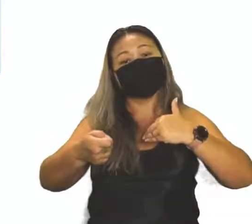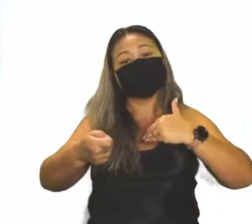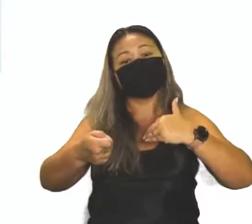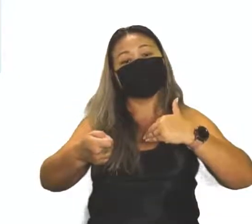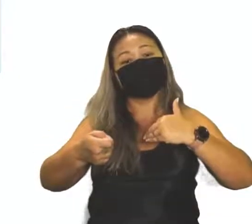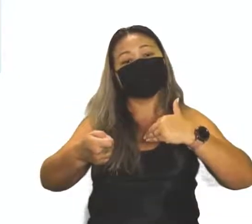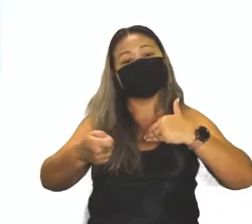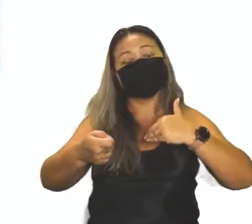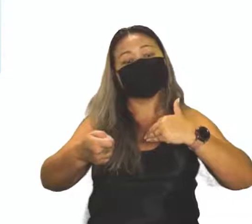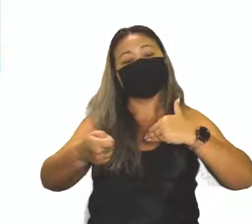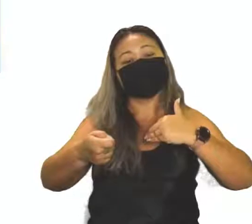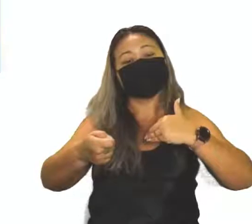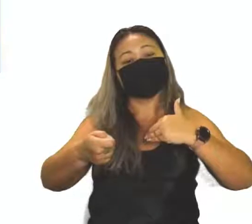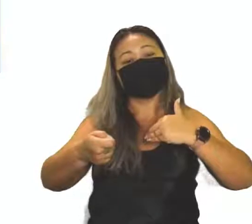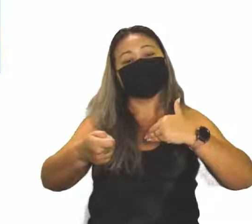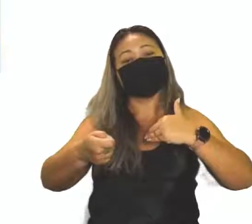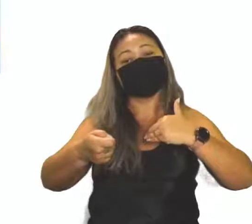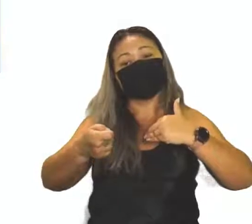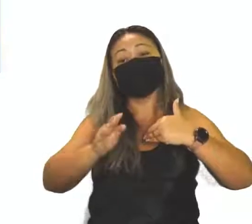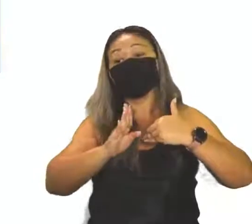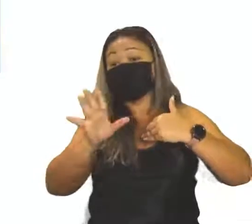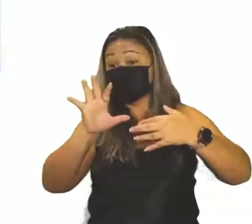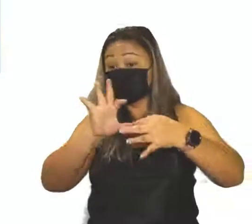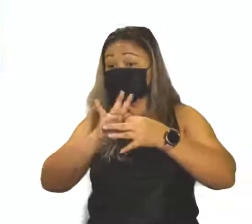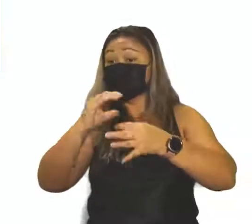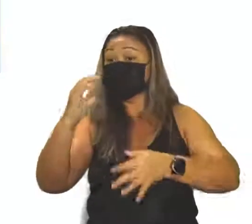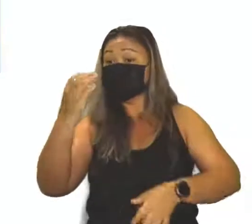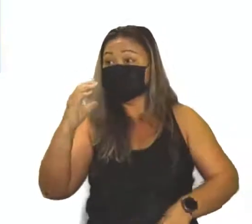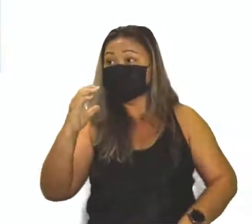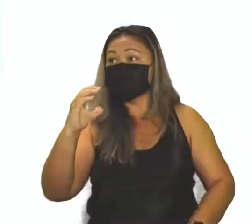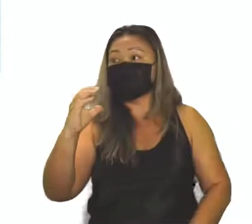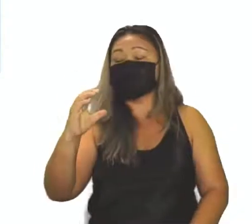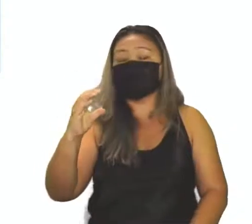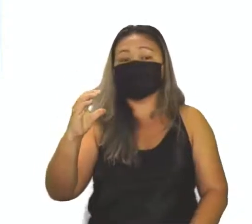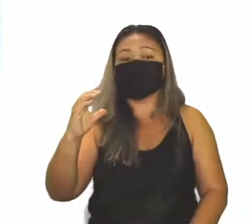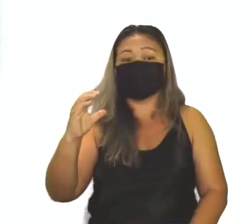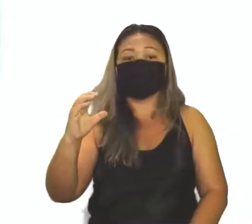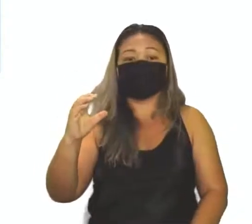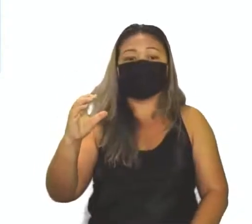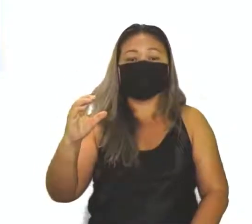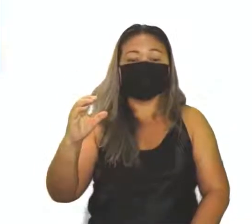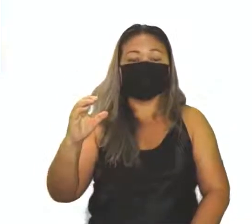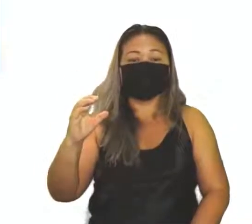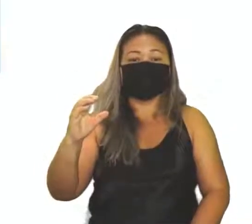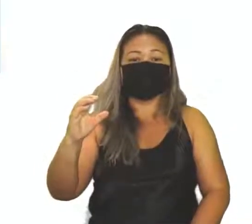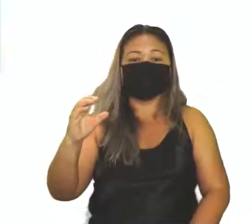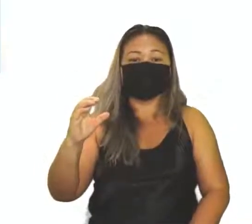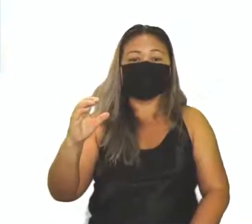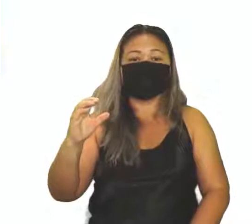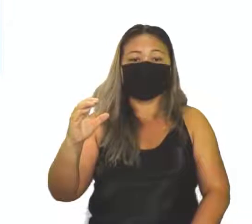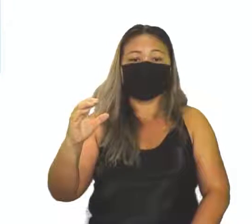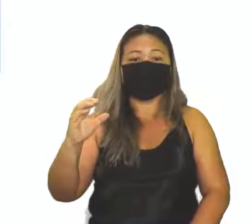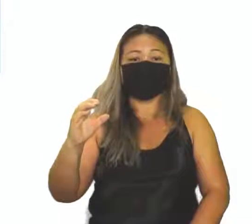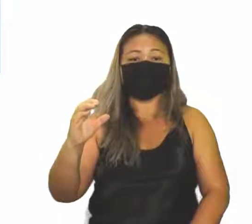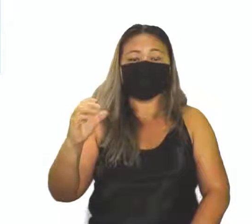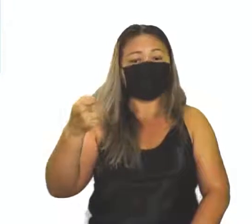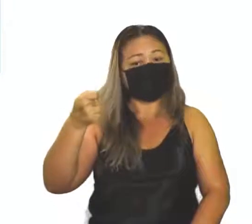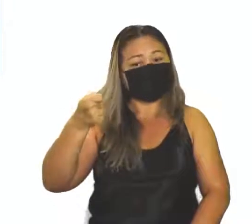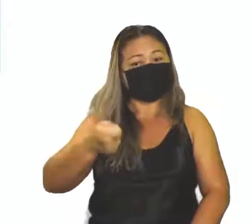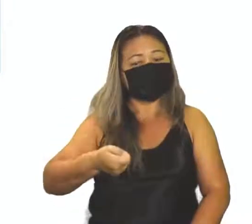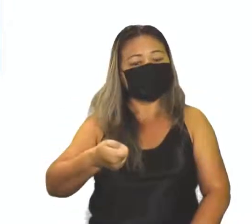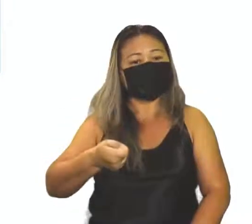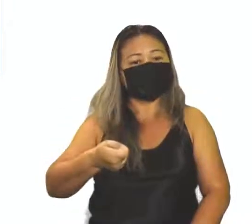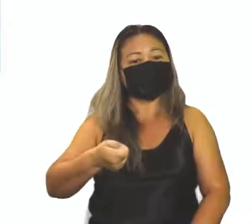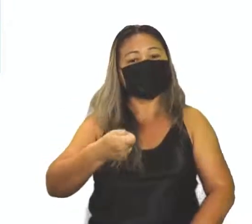sistemático envolve o da ciência, tá? Viu que nós vimos um conhecimento científico? Porque ele é rigoroso e tem